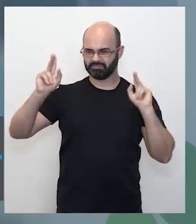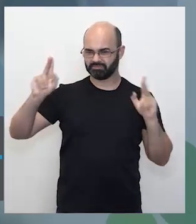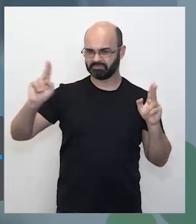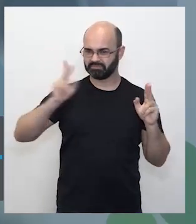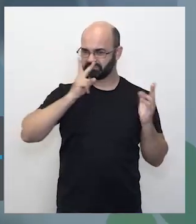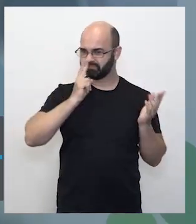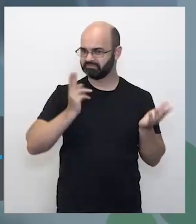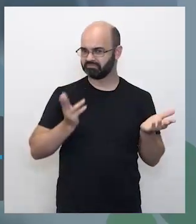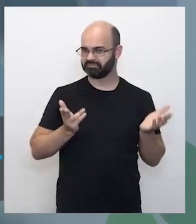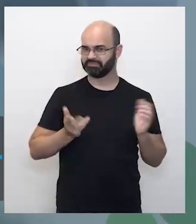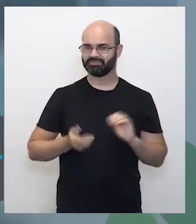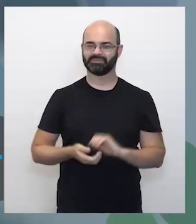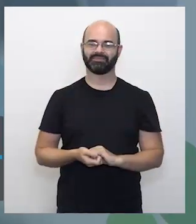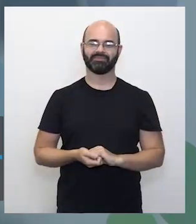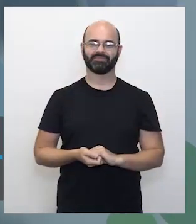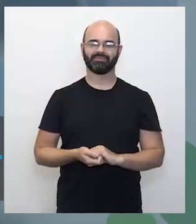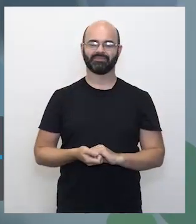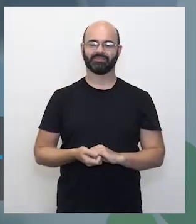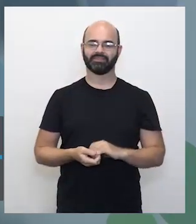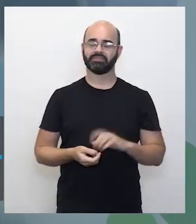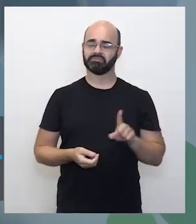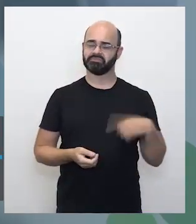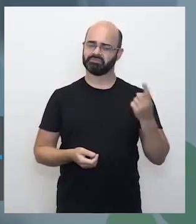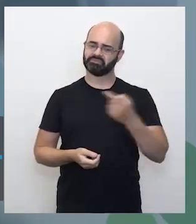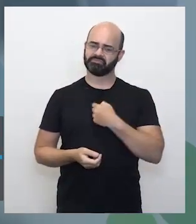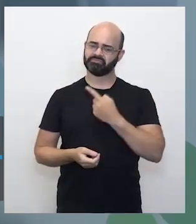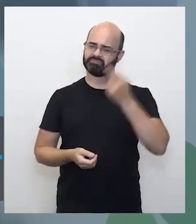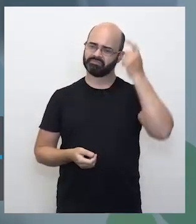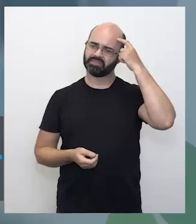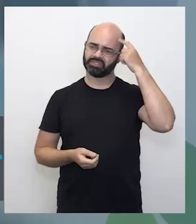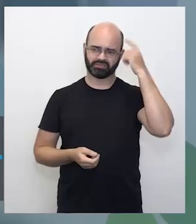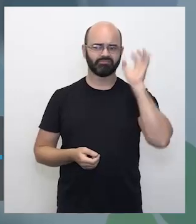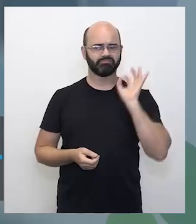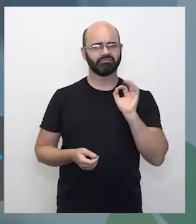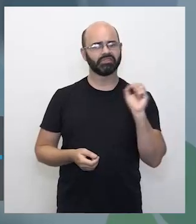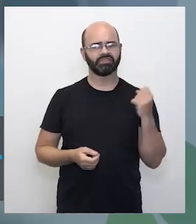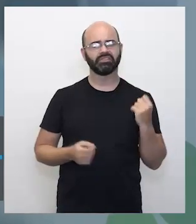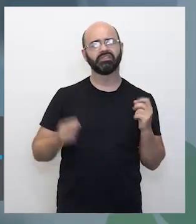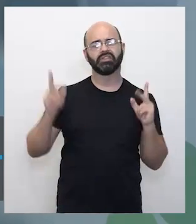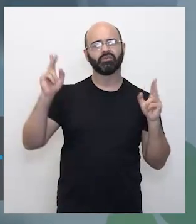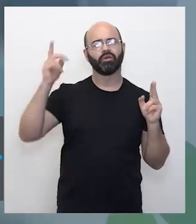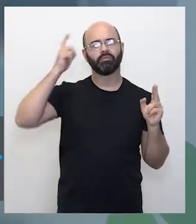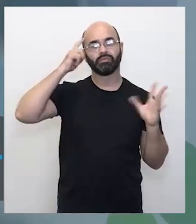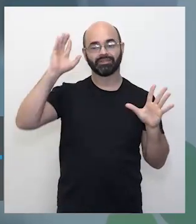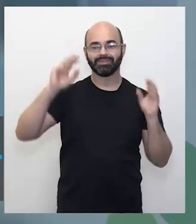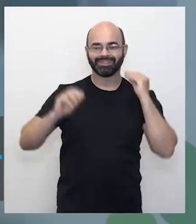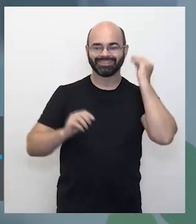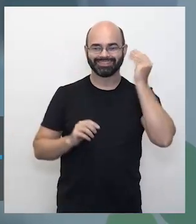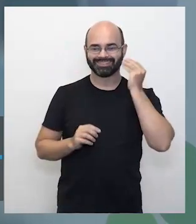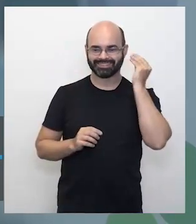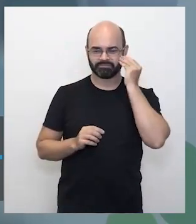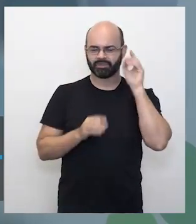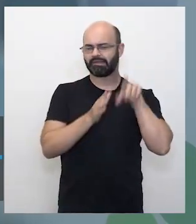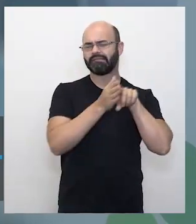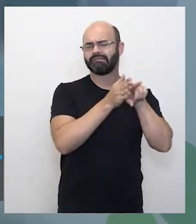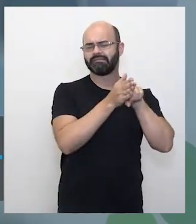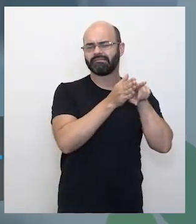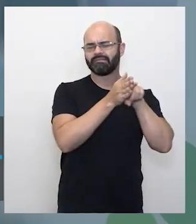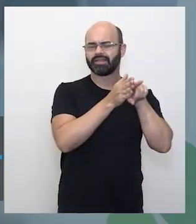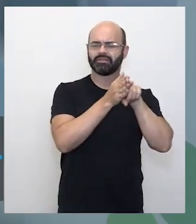Aí, nós podemos criar a hipótese que sim, são todas iguais. Só que a experiência e a investigação,